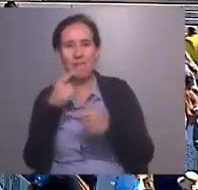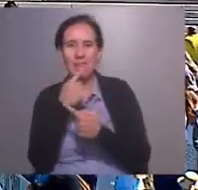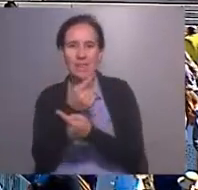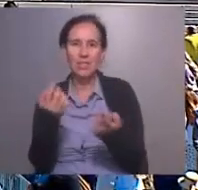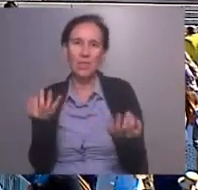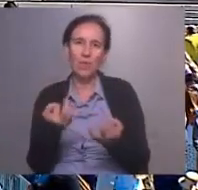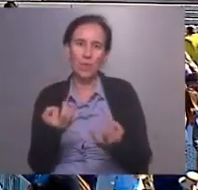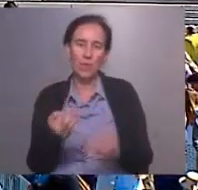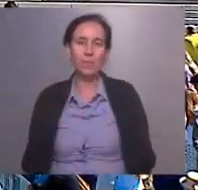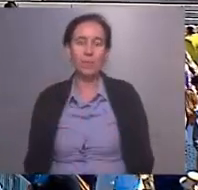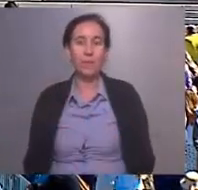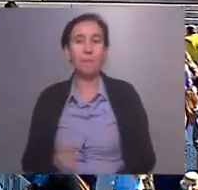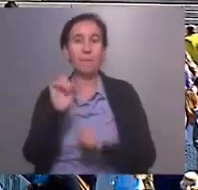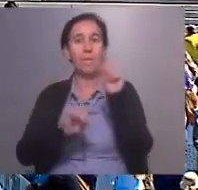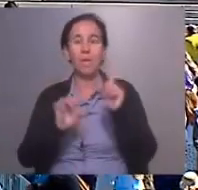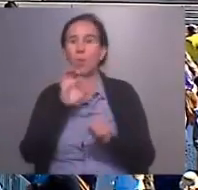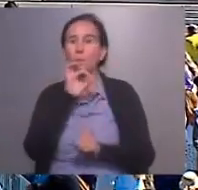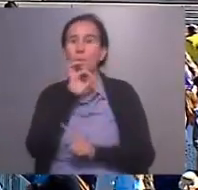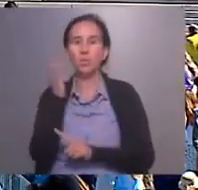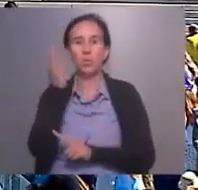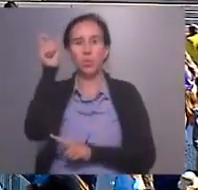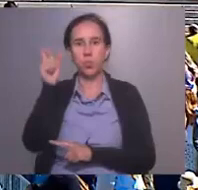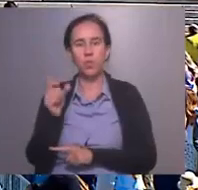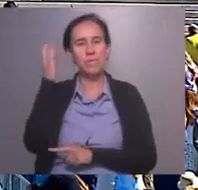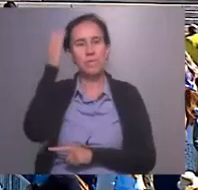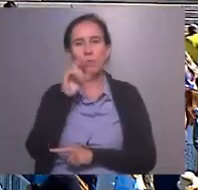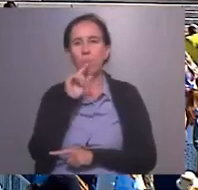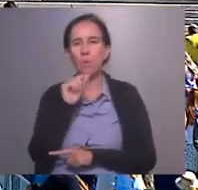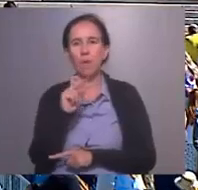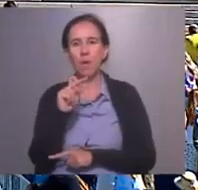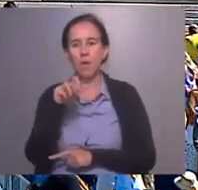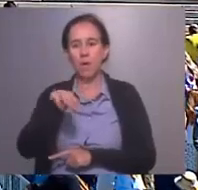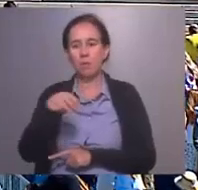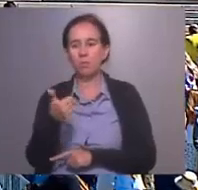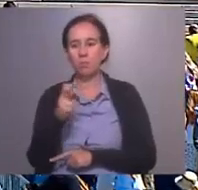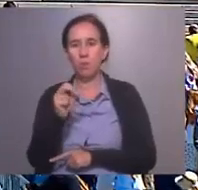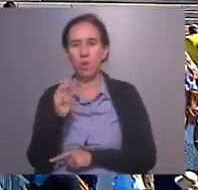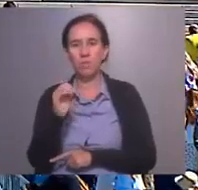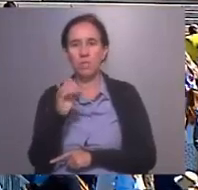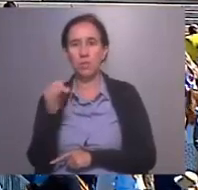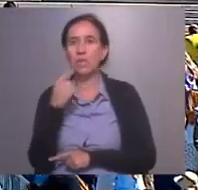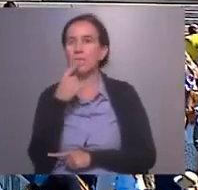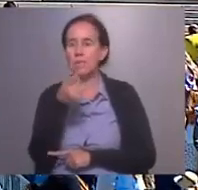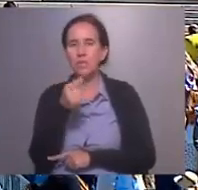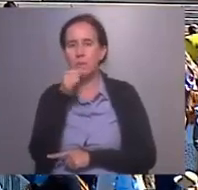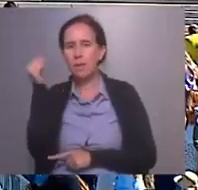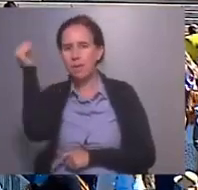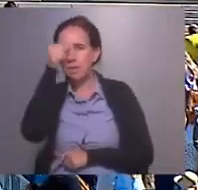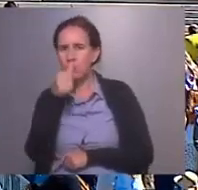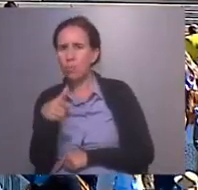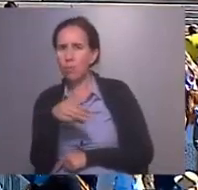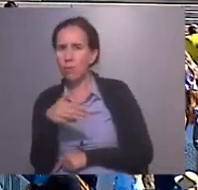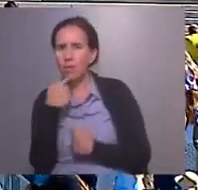O grande bispo de Milão, Santo Ambrósio, comentando este momento da celebração do batismo,